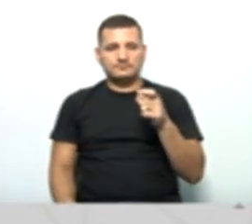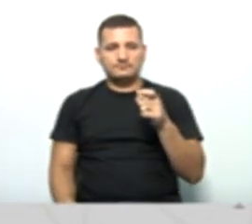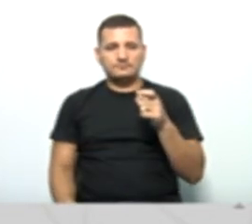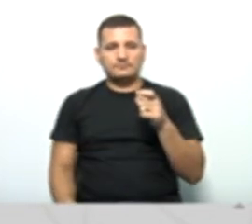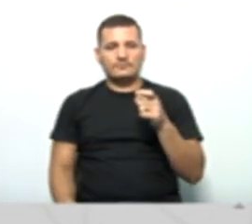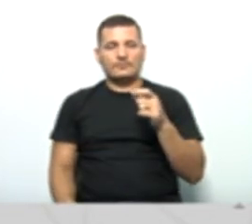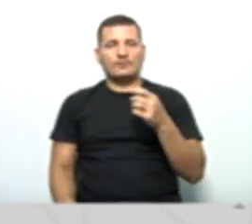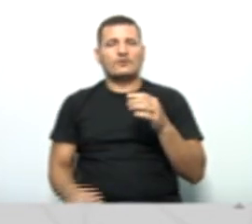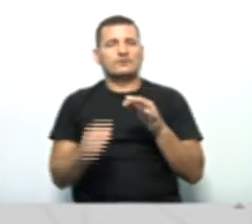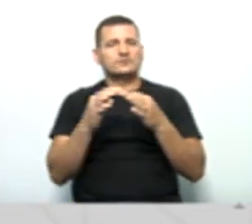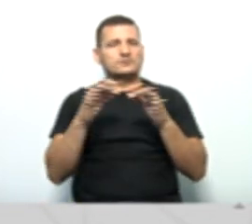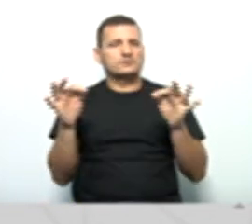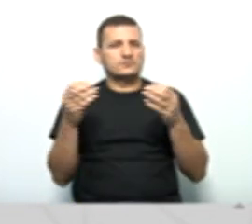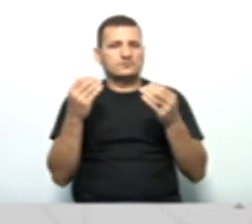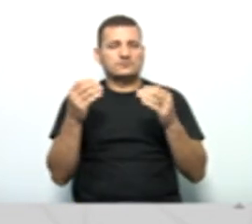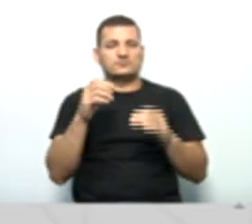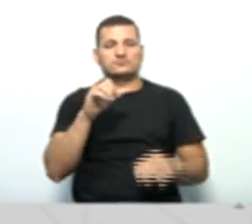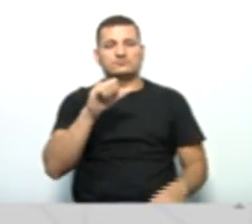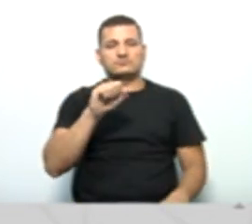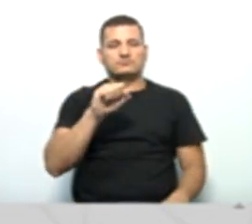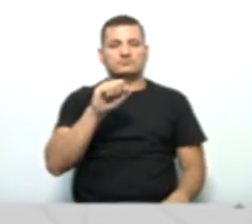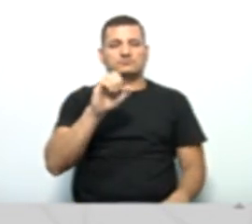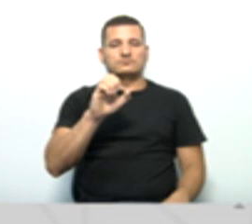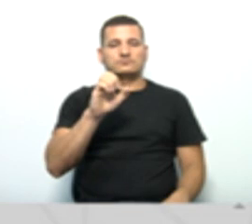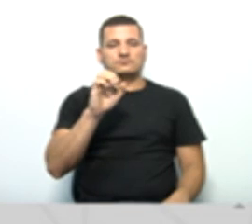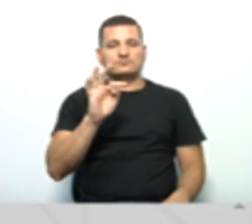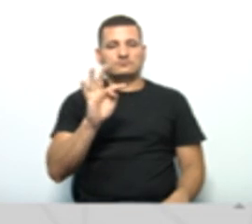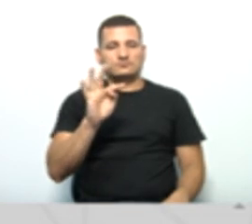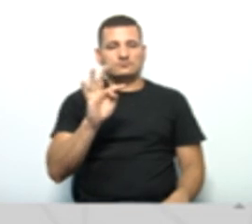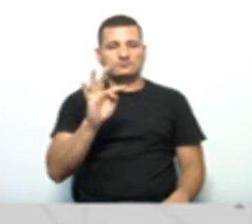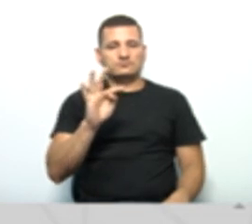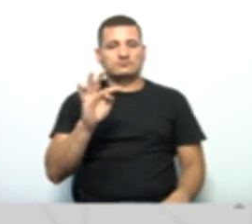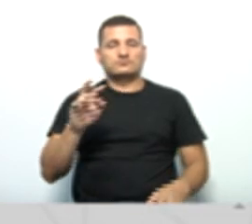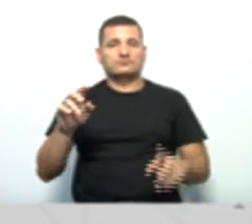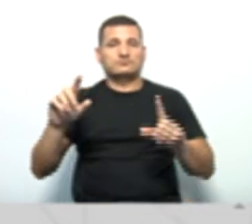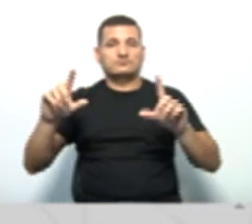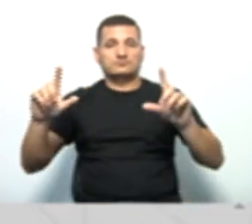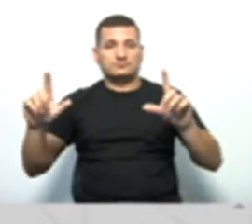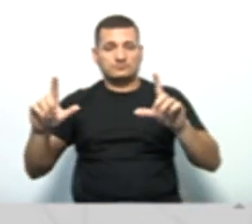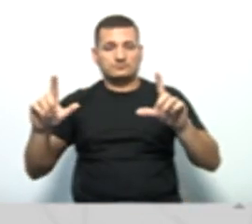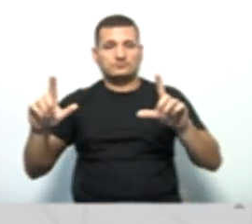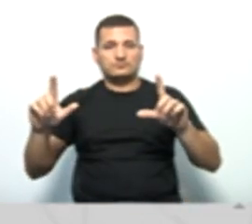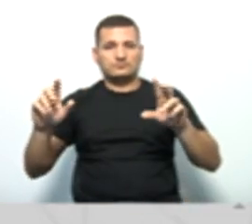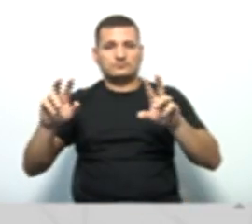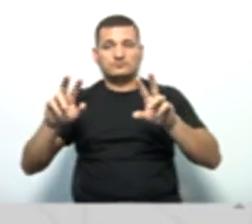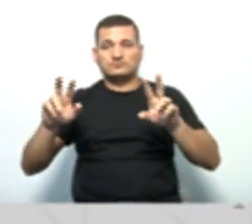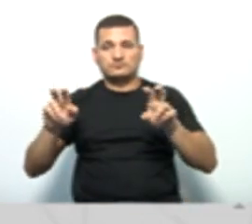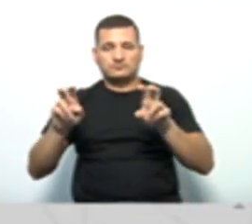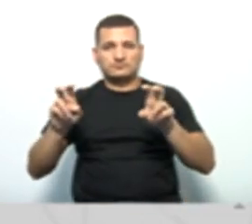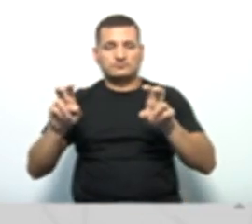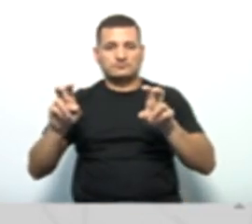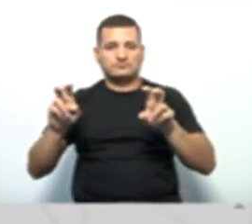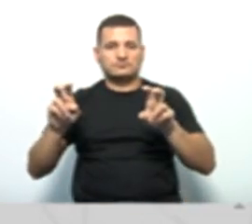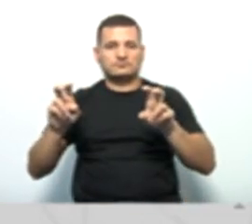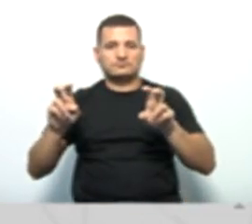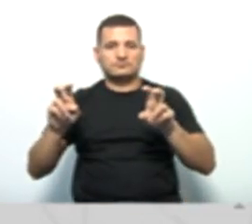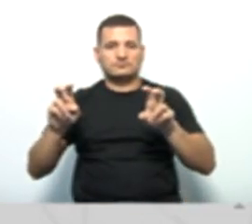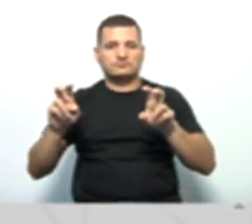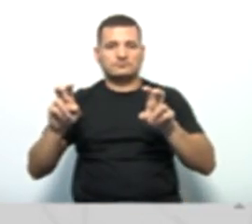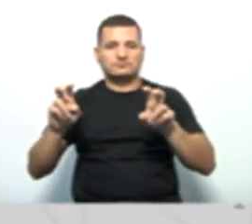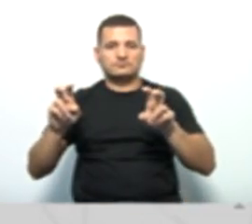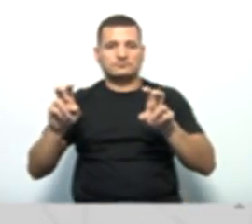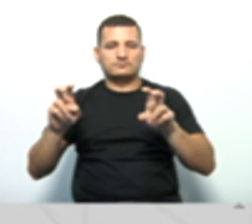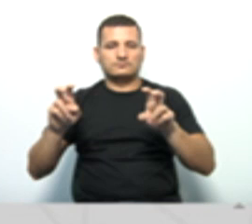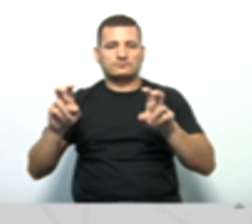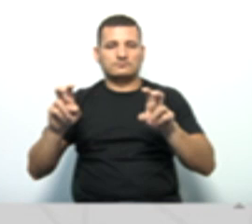que colocar aqui 7, aí coloco aqui parêntese, e aí coloca a string, entre aspas. E